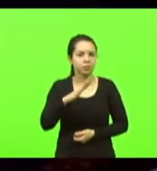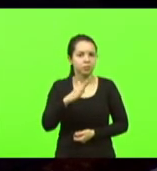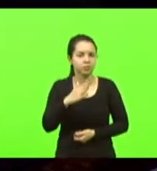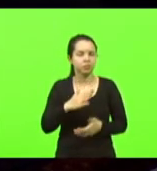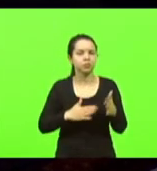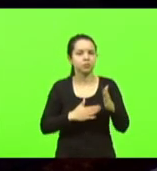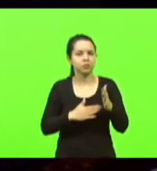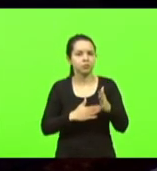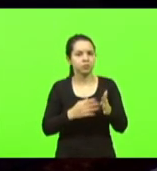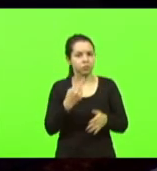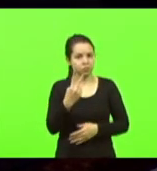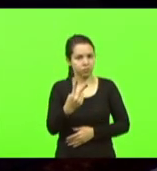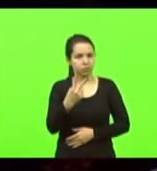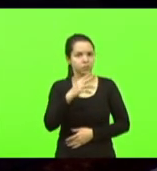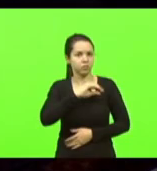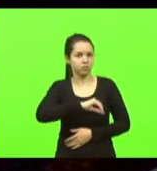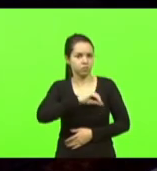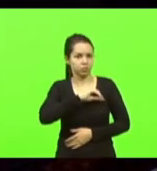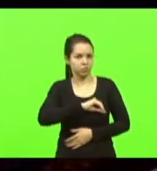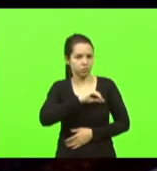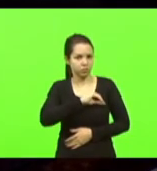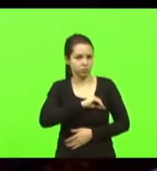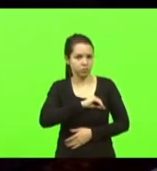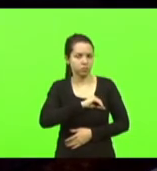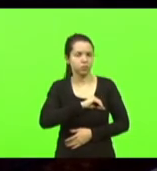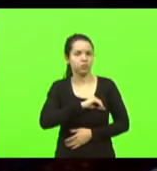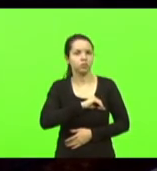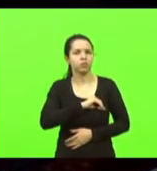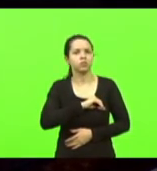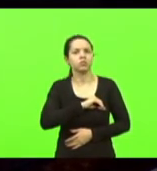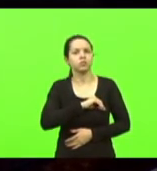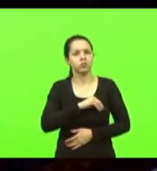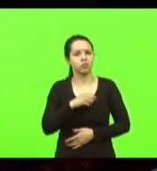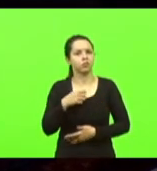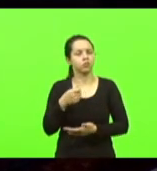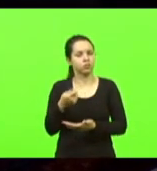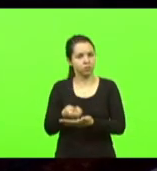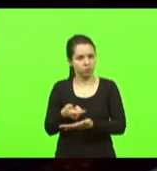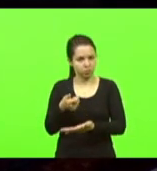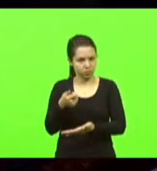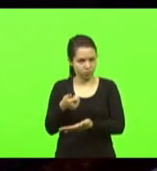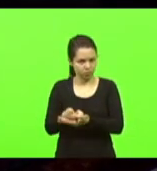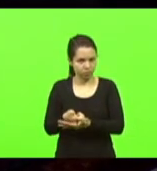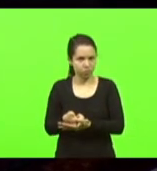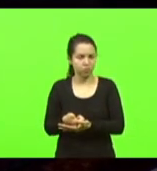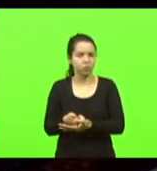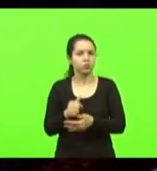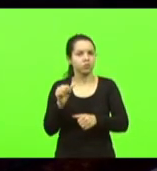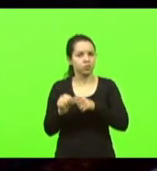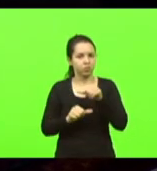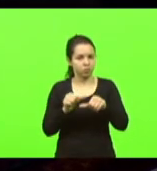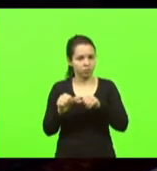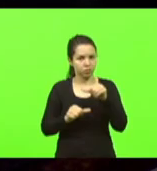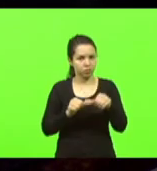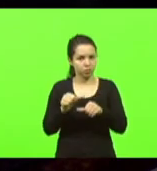dos salários de contribuição a alteração quanto à pensão Ela já foi atendida